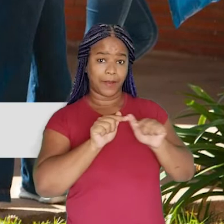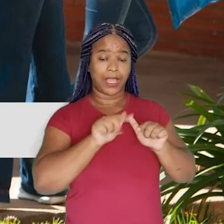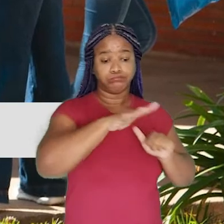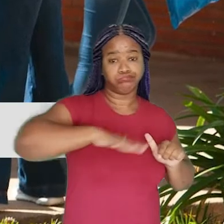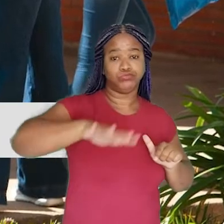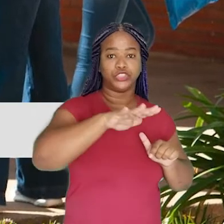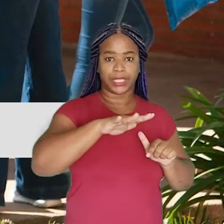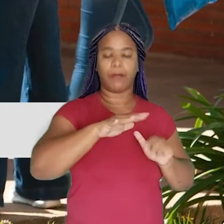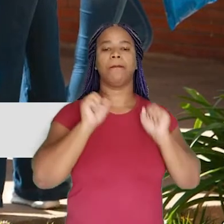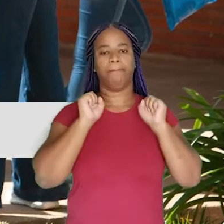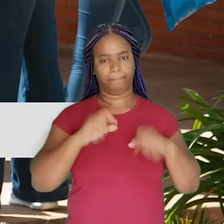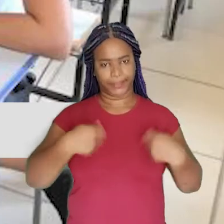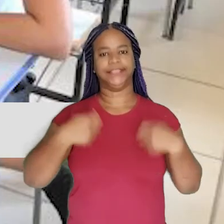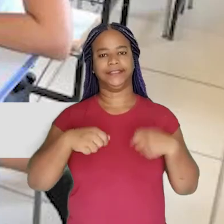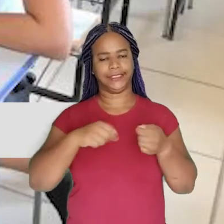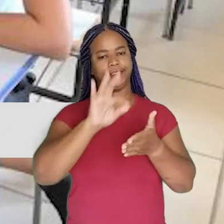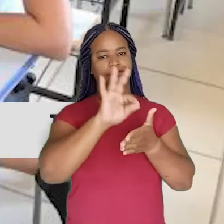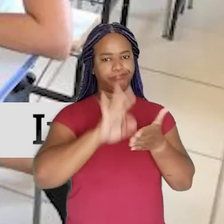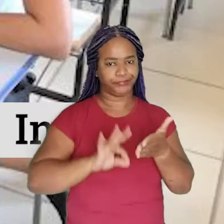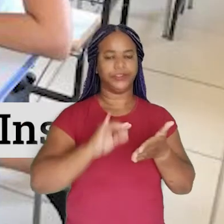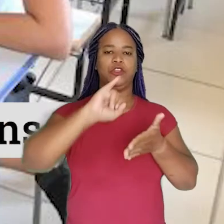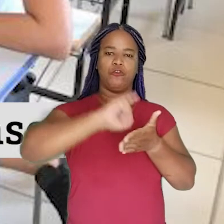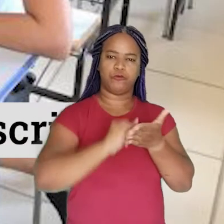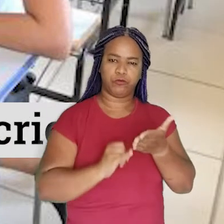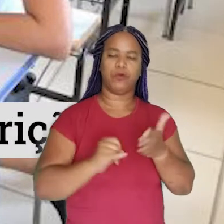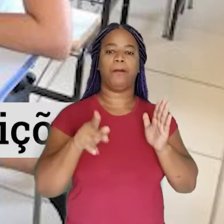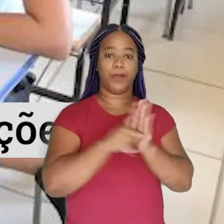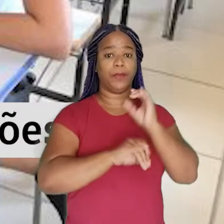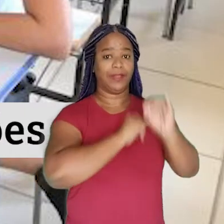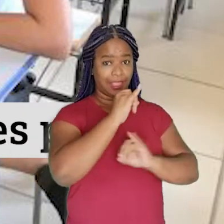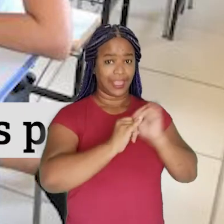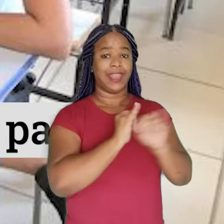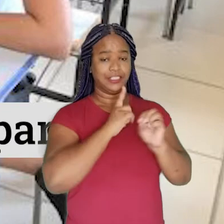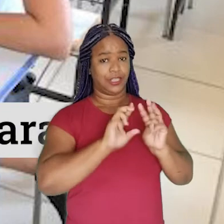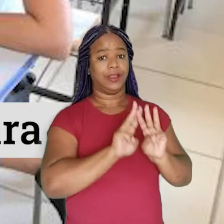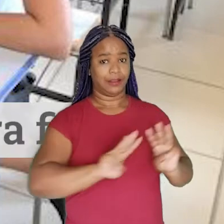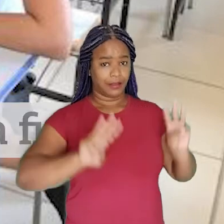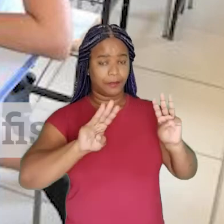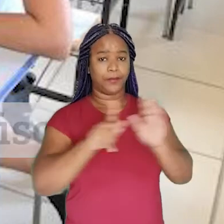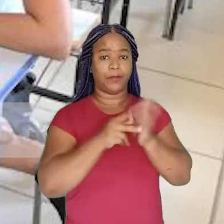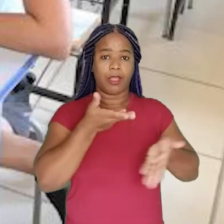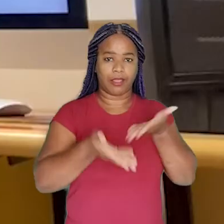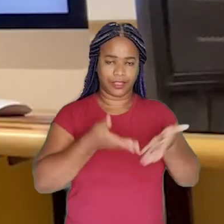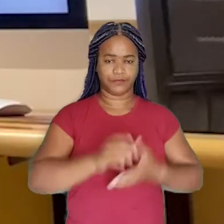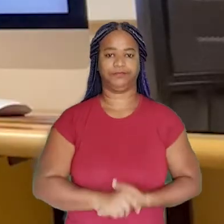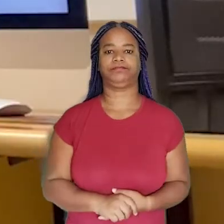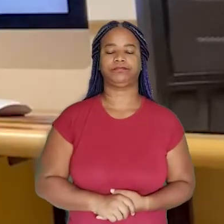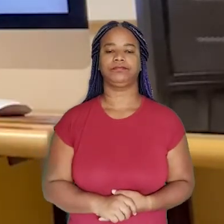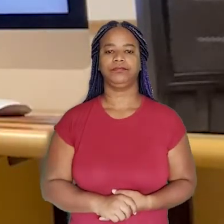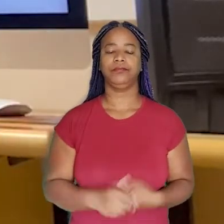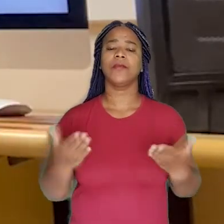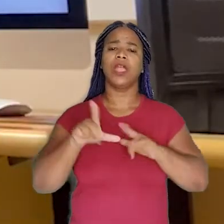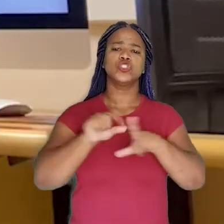serviços gerais devem preencher o formulário eletrônico disponibilizado pela página da Central de Atendimento. E a